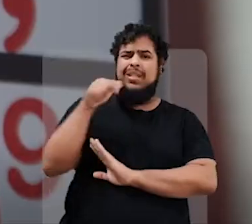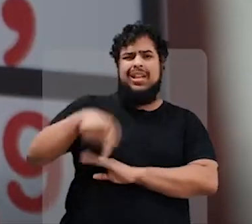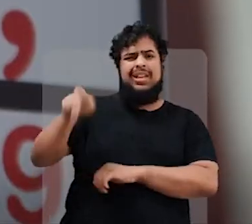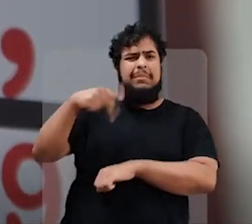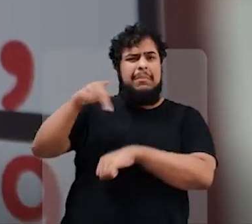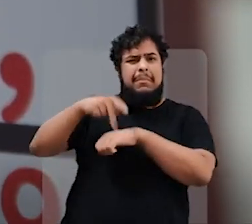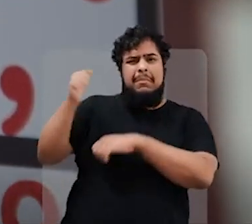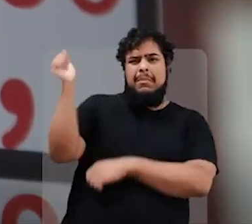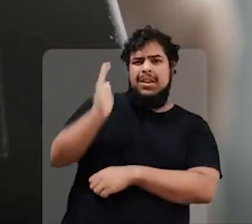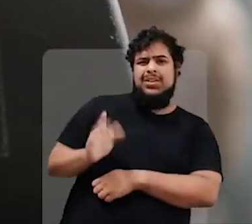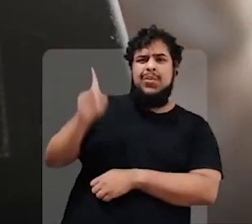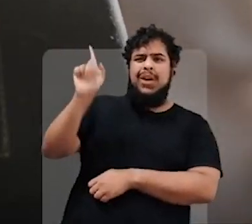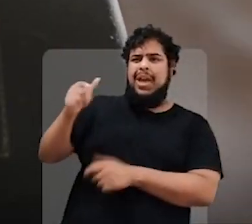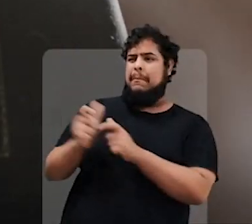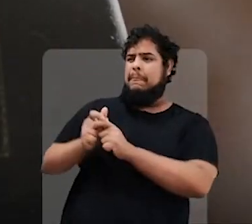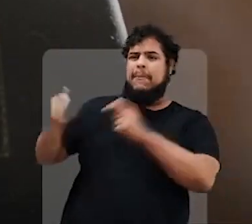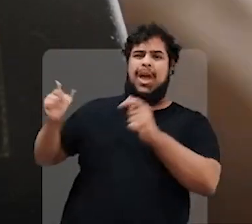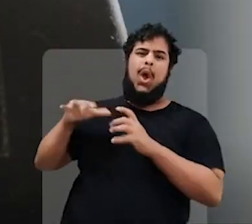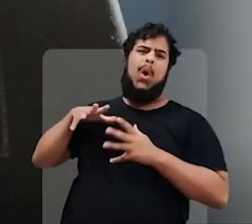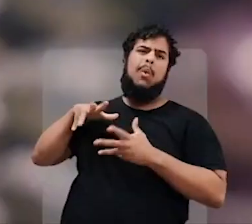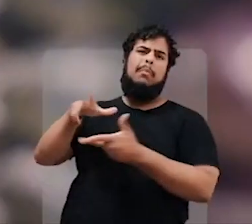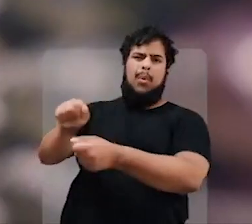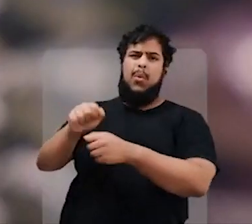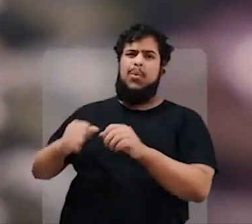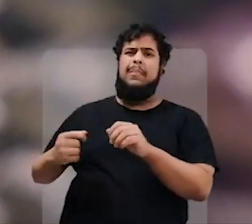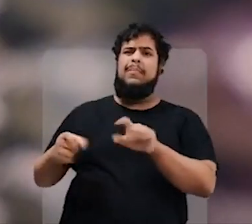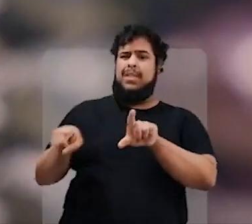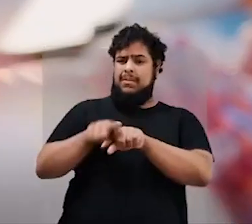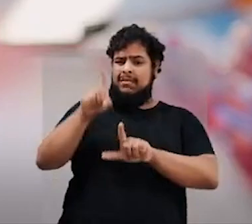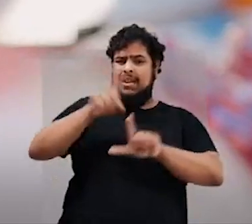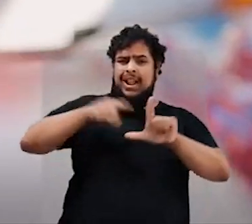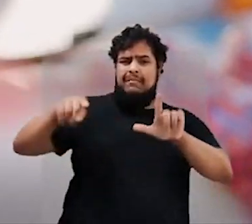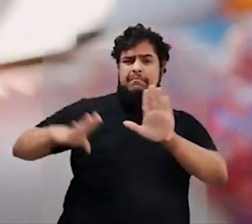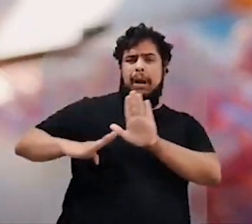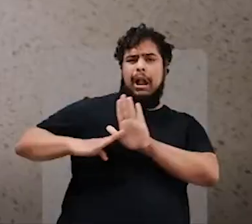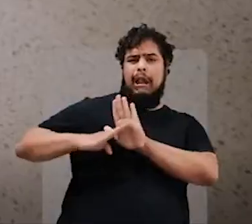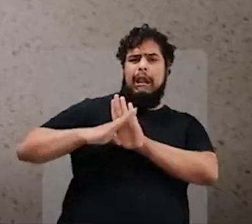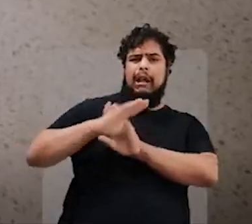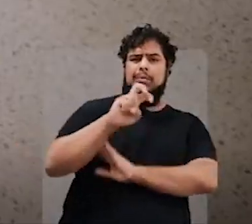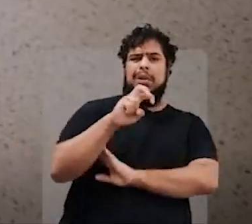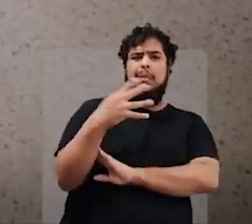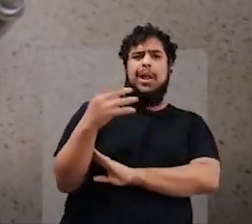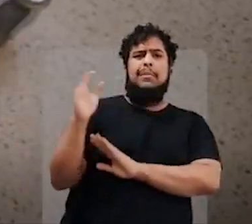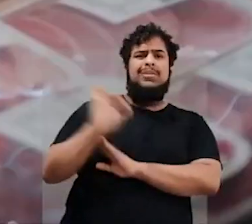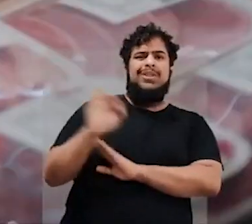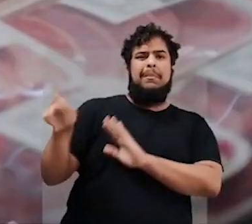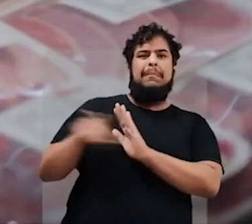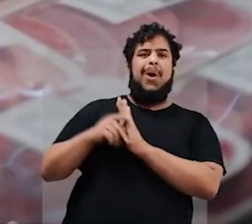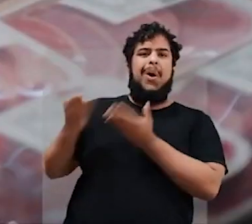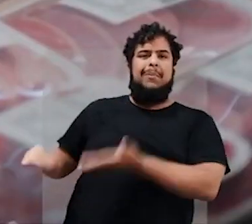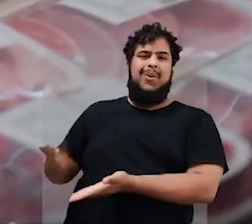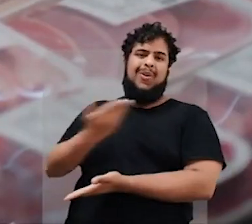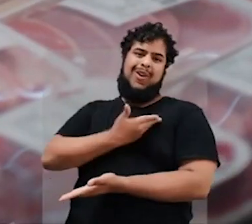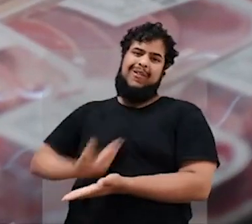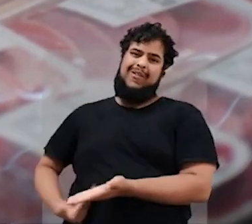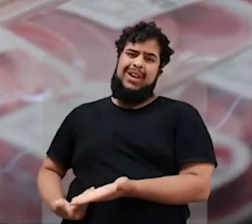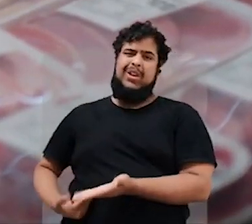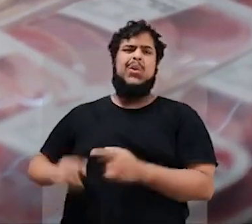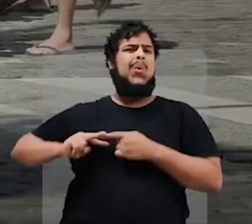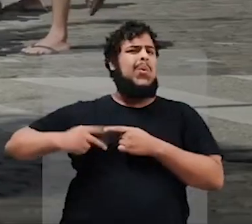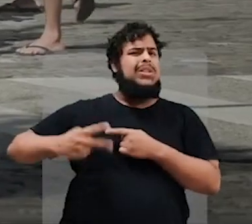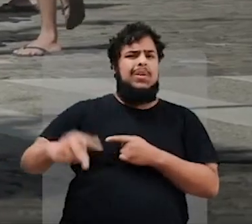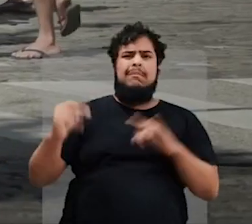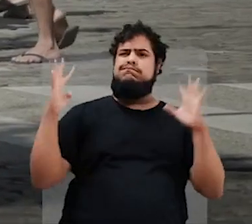no Brasil é uma das maiores do mundo e cresceu 54% com o atual governo. As consequências têm